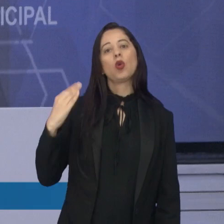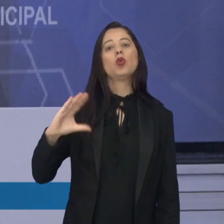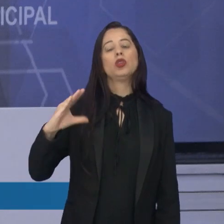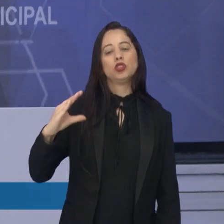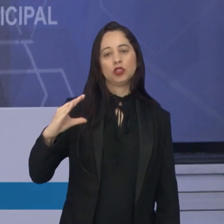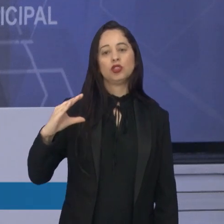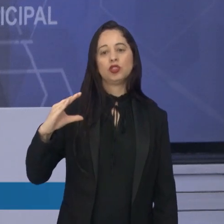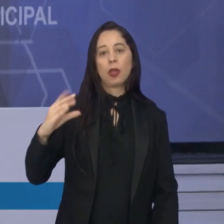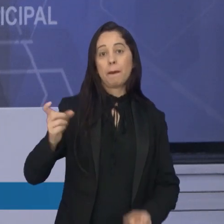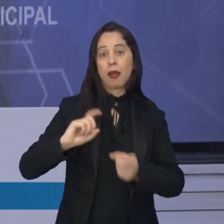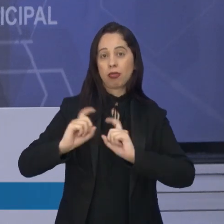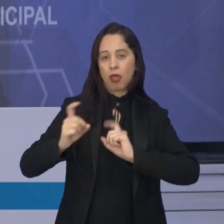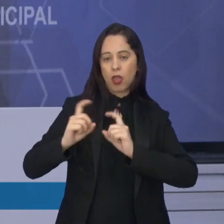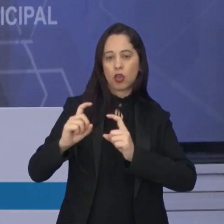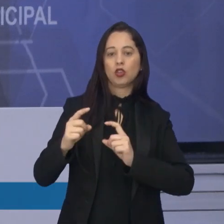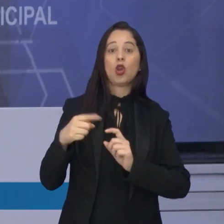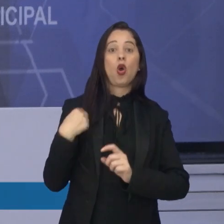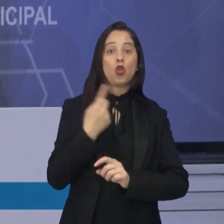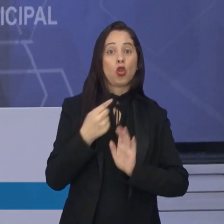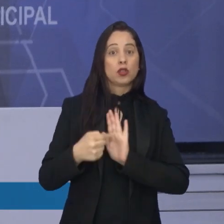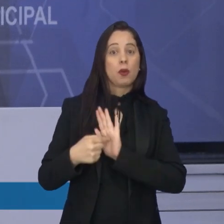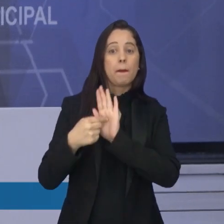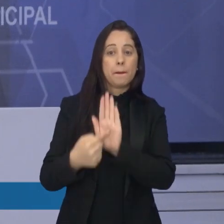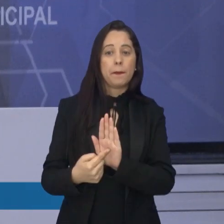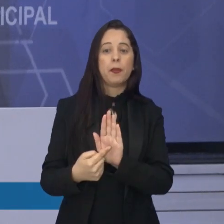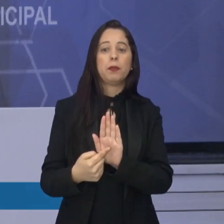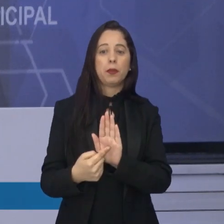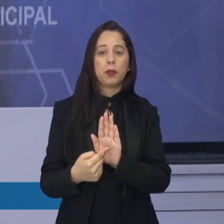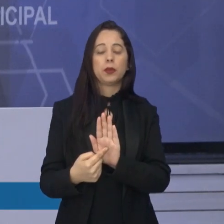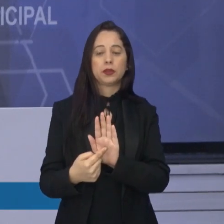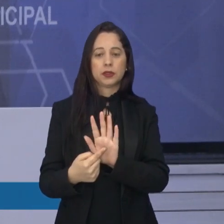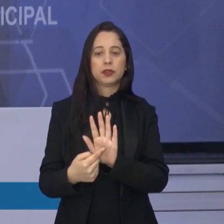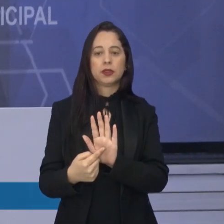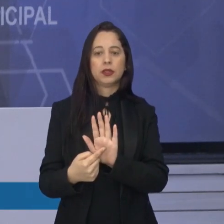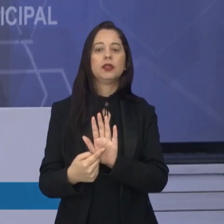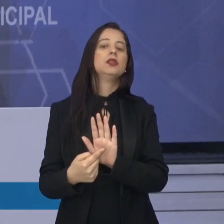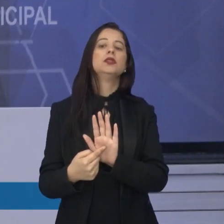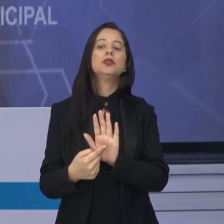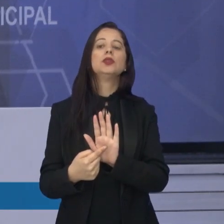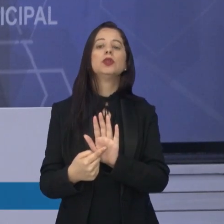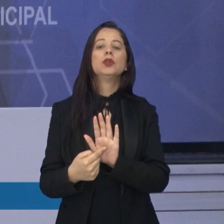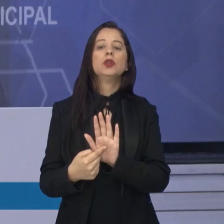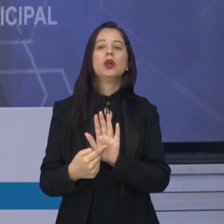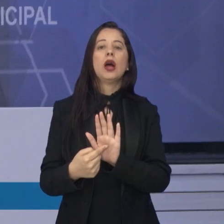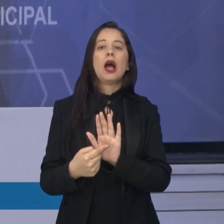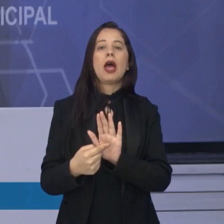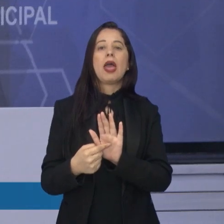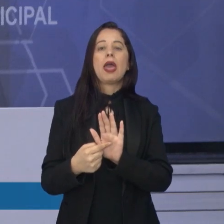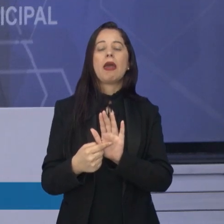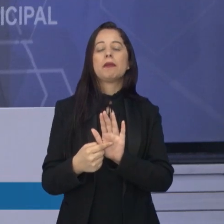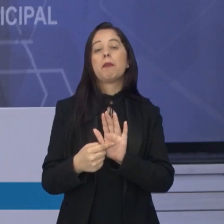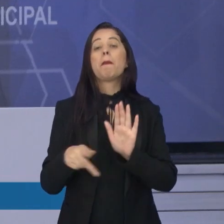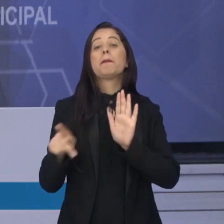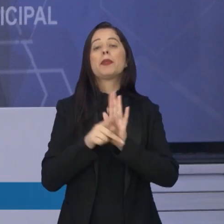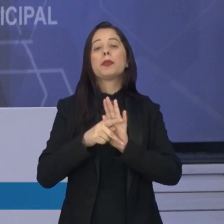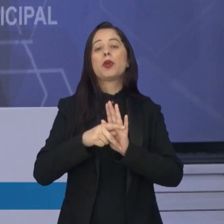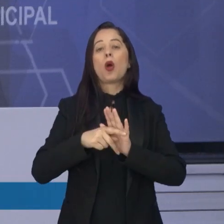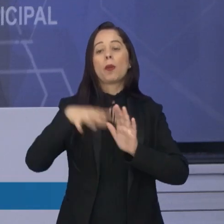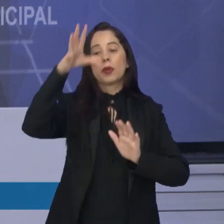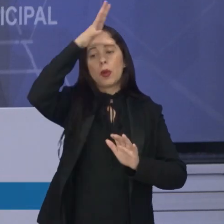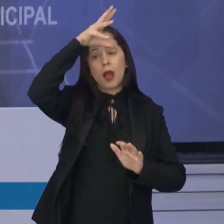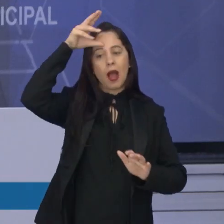SPPC, onde nós mostramos uma exposição sobre a Amazônia. Em ambas